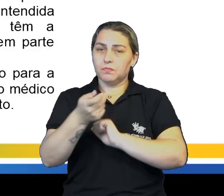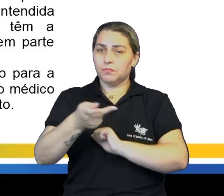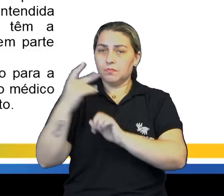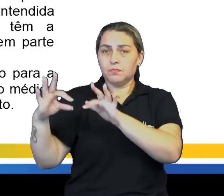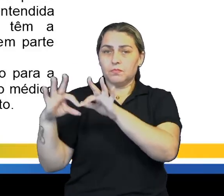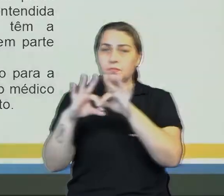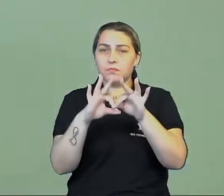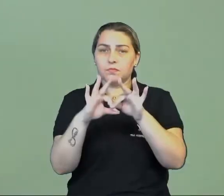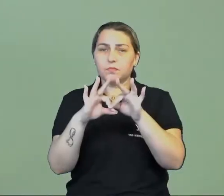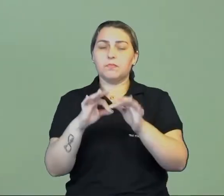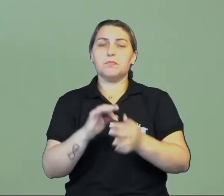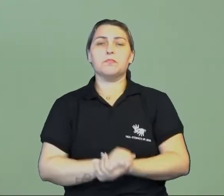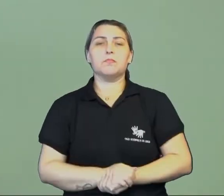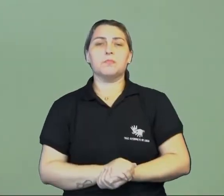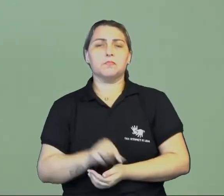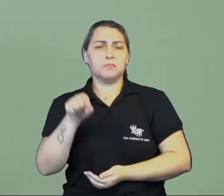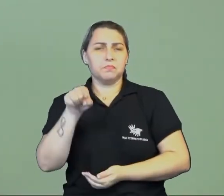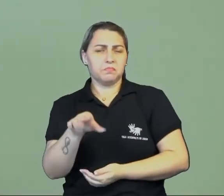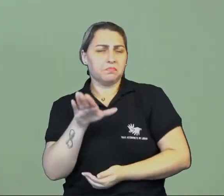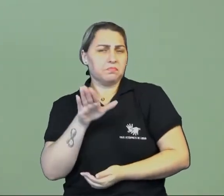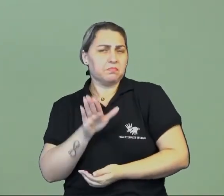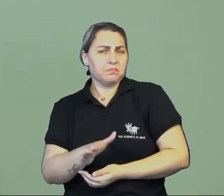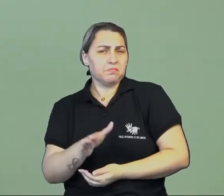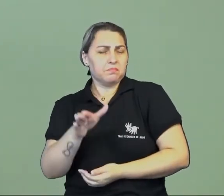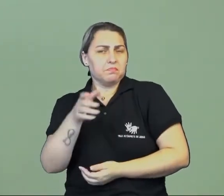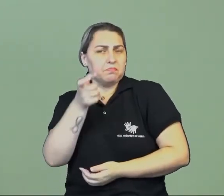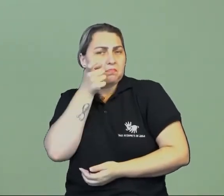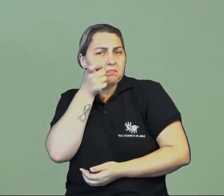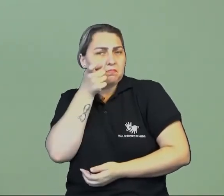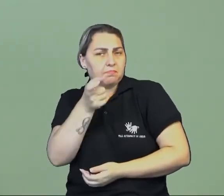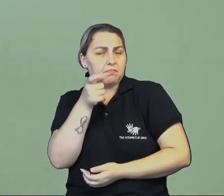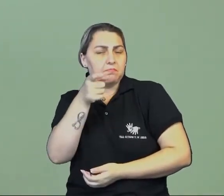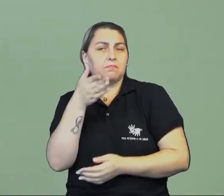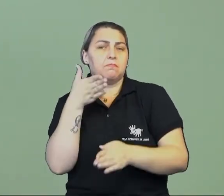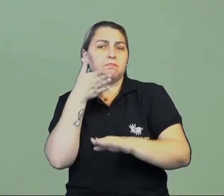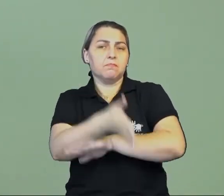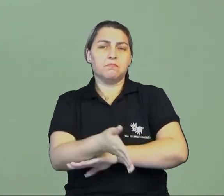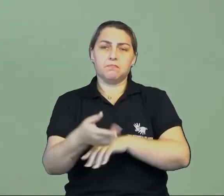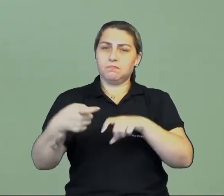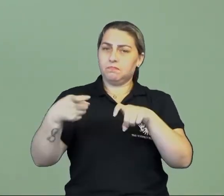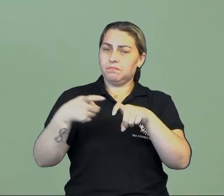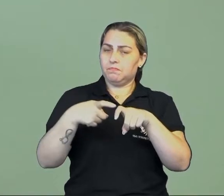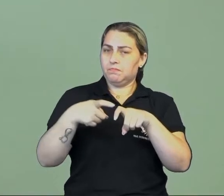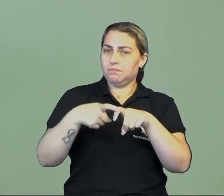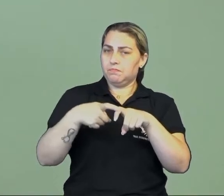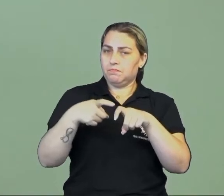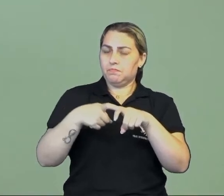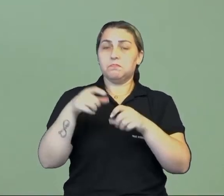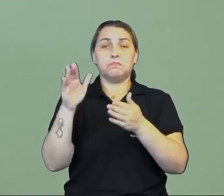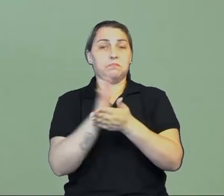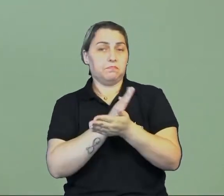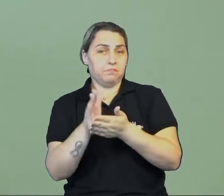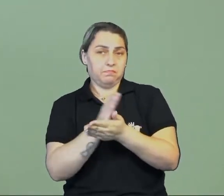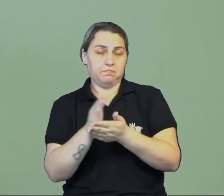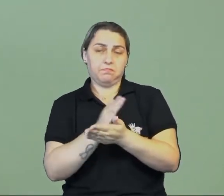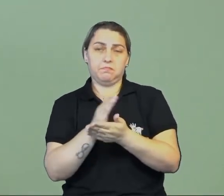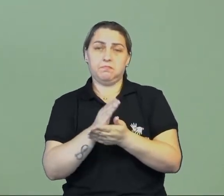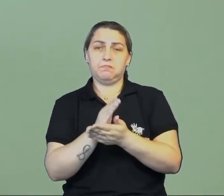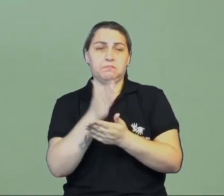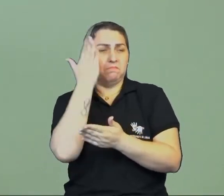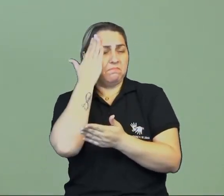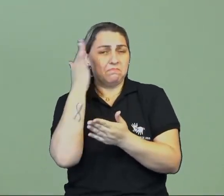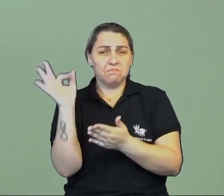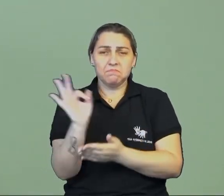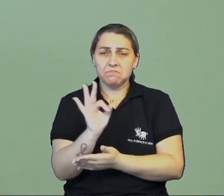ao contexto. Vocês já pararam para prestar atenção que quando vocês vão ao médico, algumas situações vocês acabam